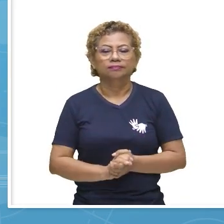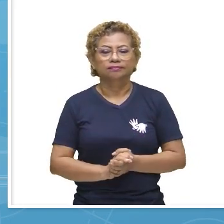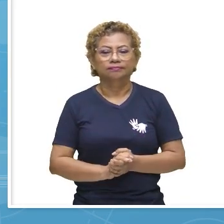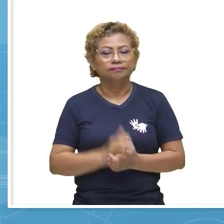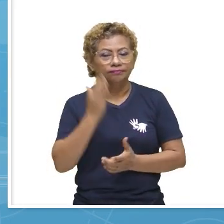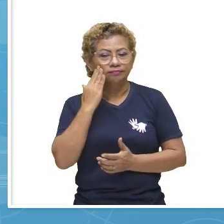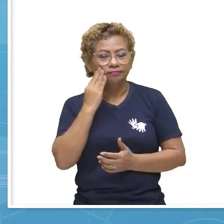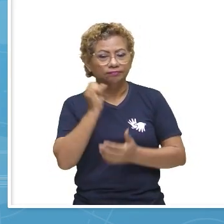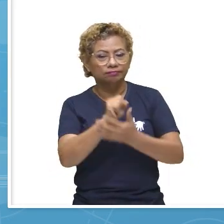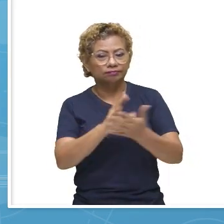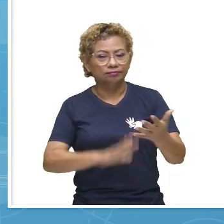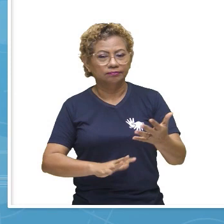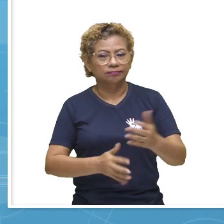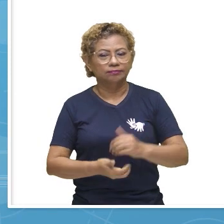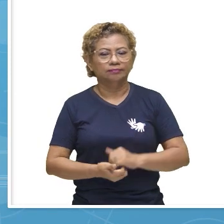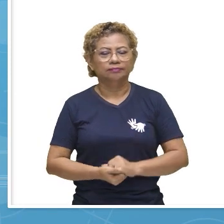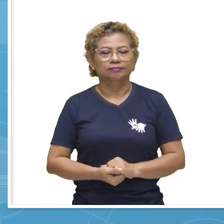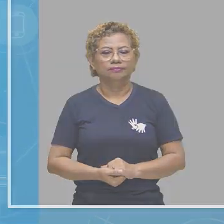DLI.